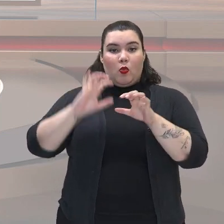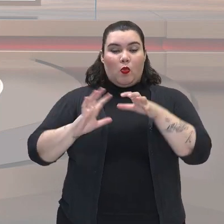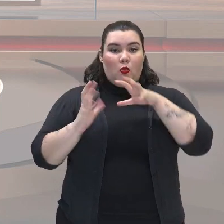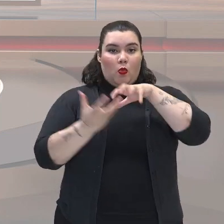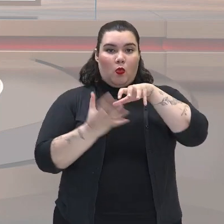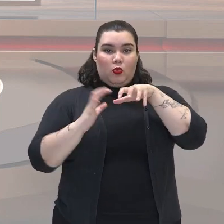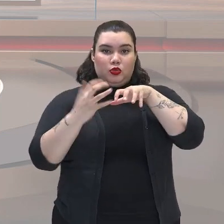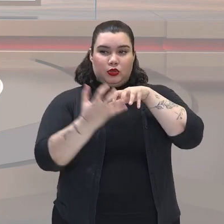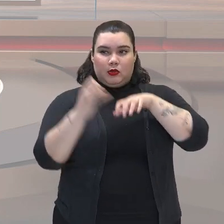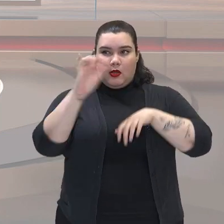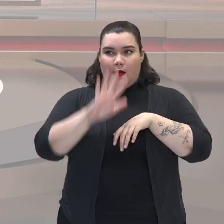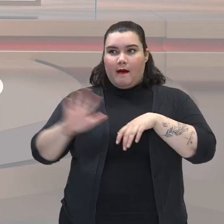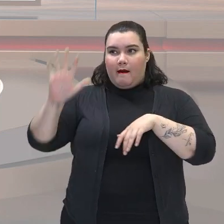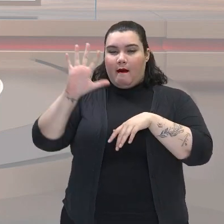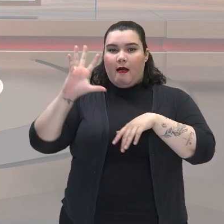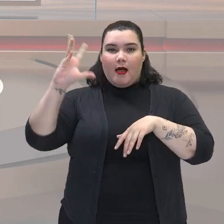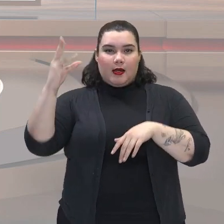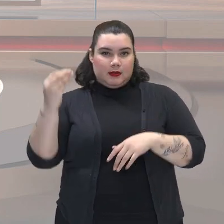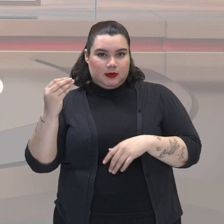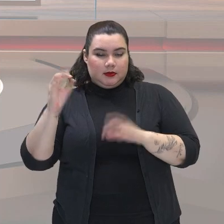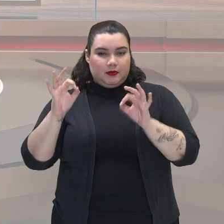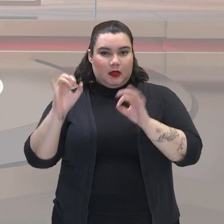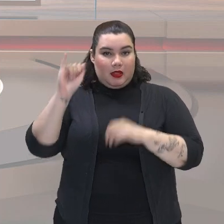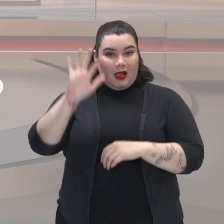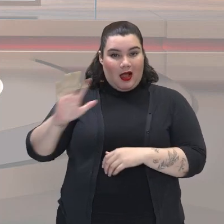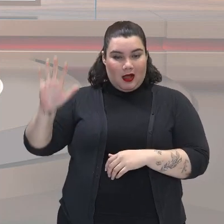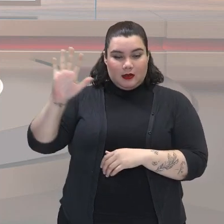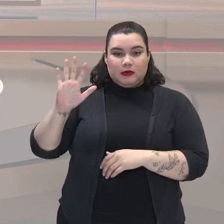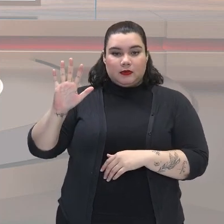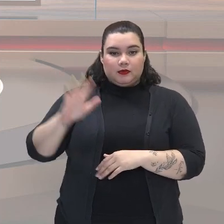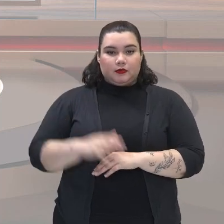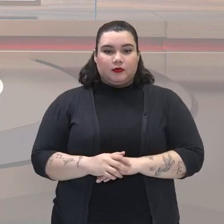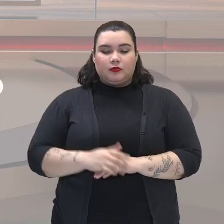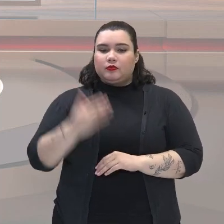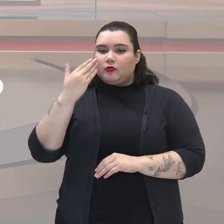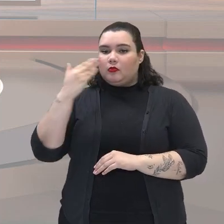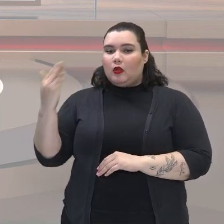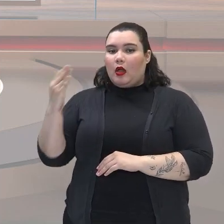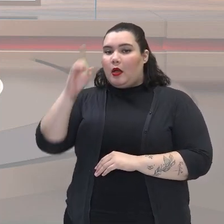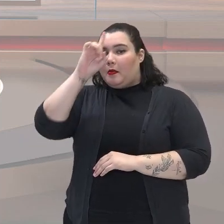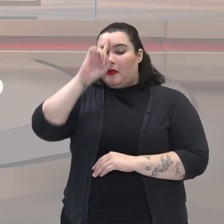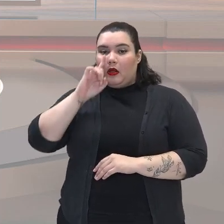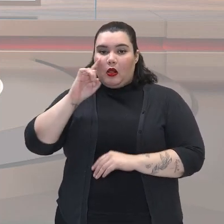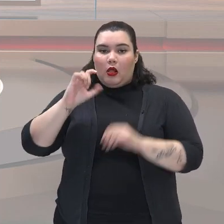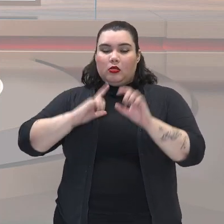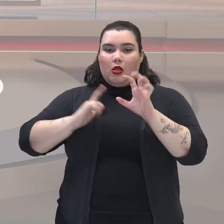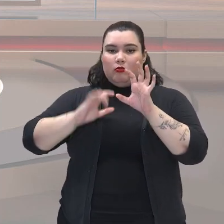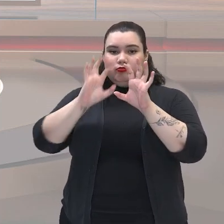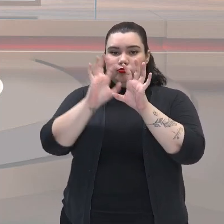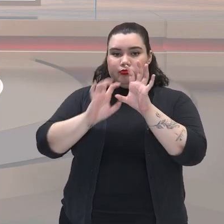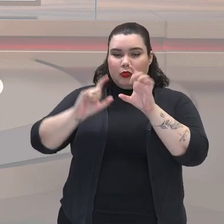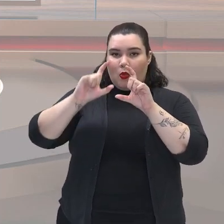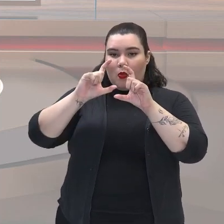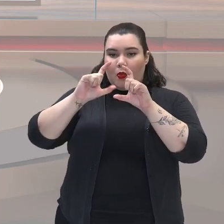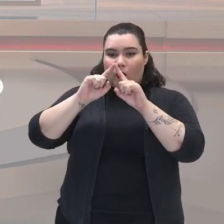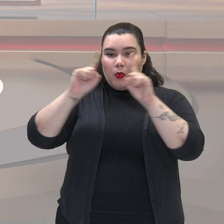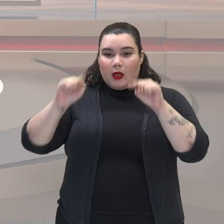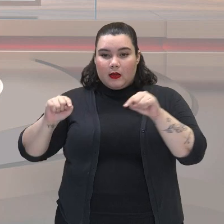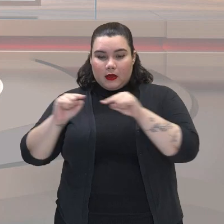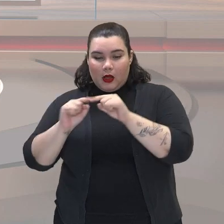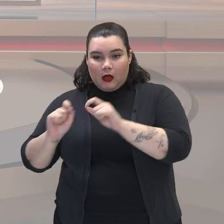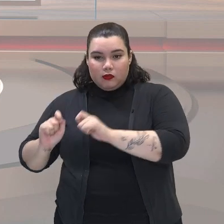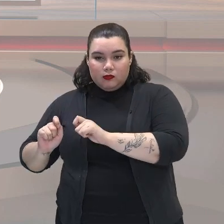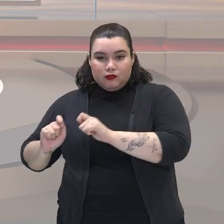Ali nessa parte aqui, ó, de amarelo, temos o continente asiático e aqui nesse quadradinho, bem aqui, ó,